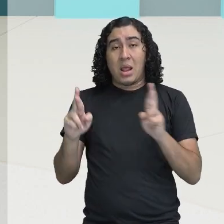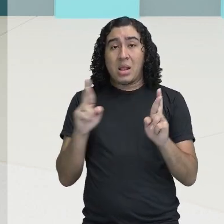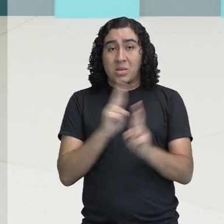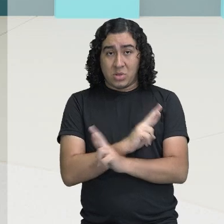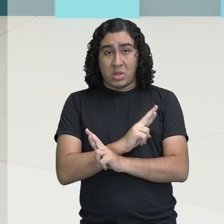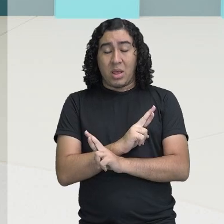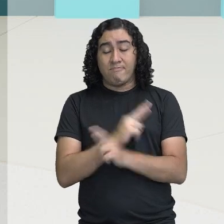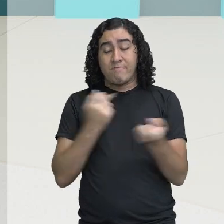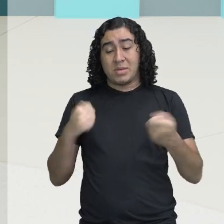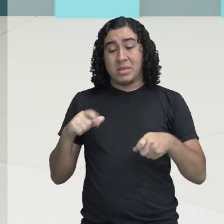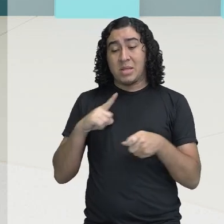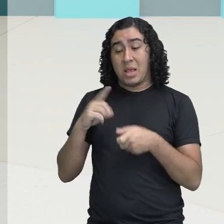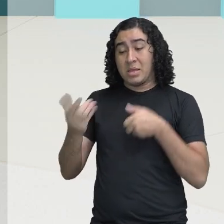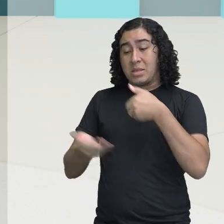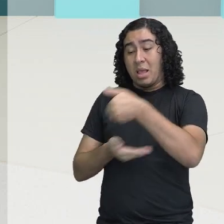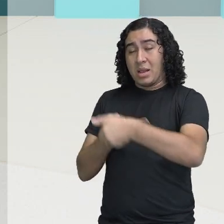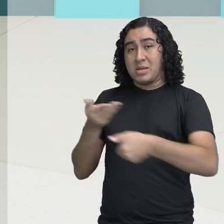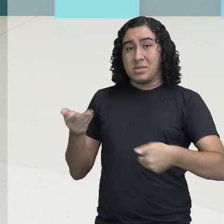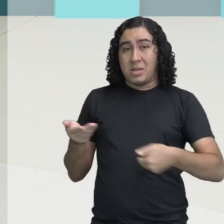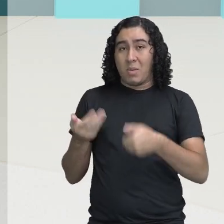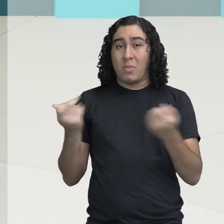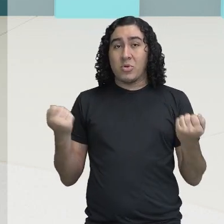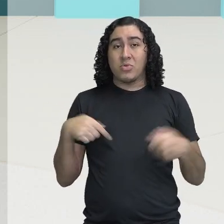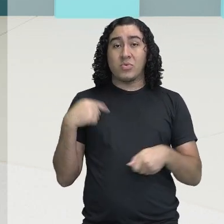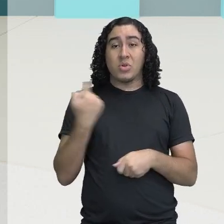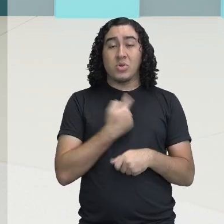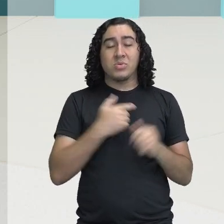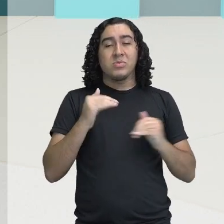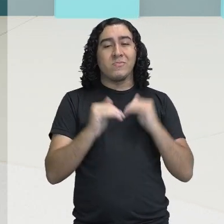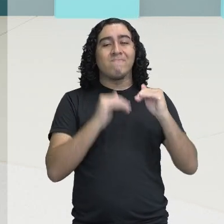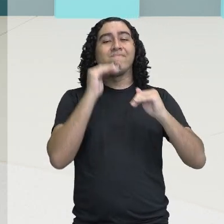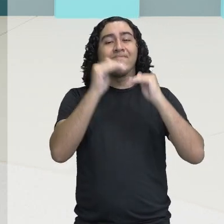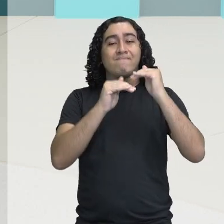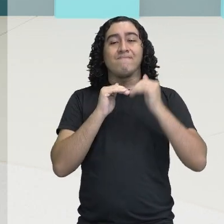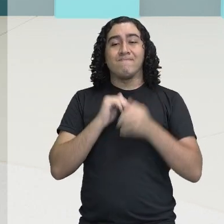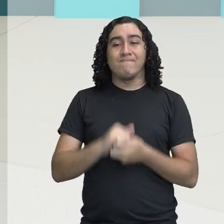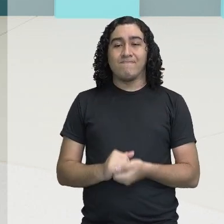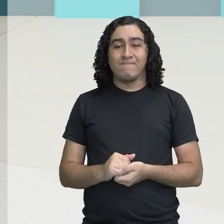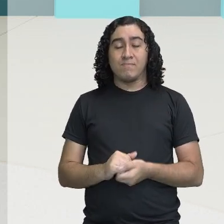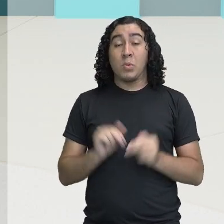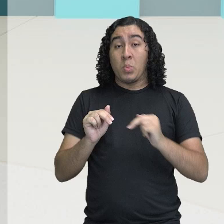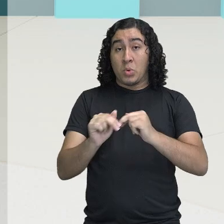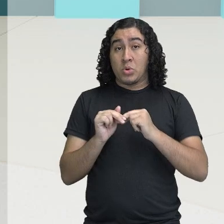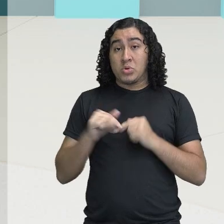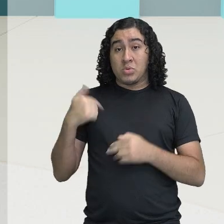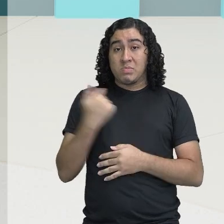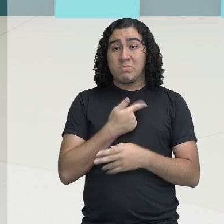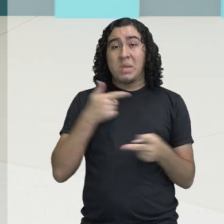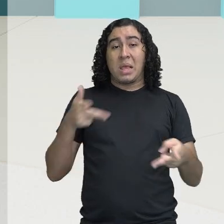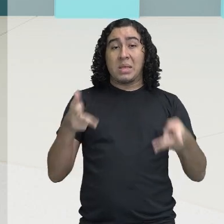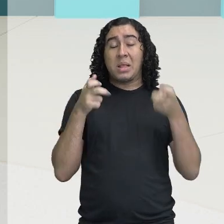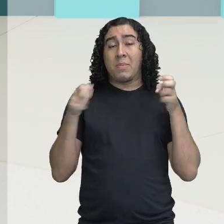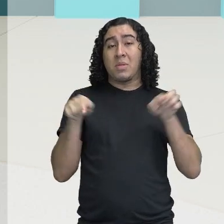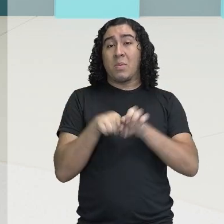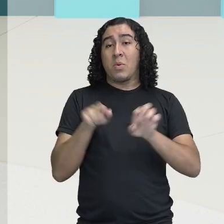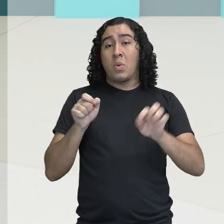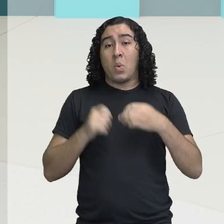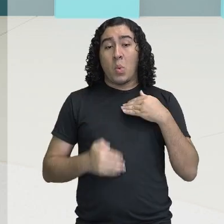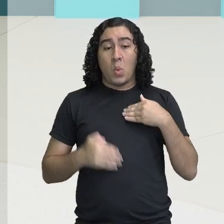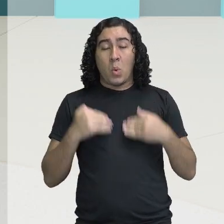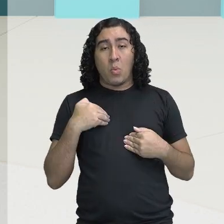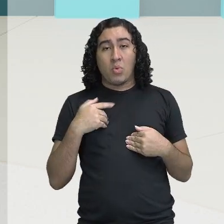precisamos interagir para nos desenvolver. Assim a gente vai percebendo que esse corpo tem